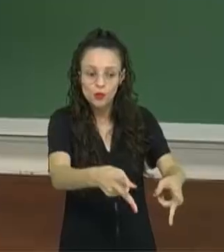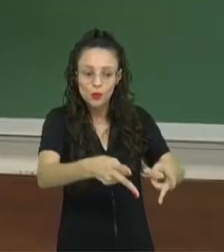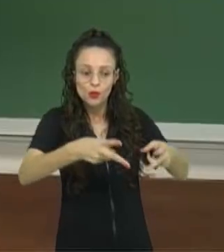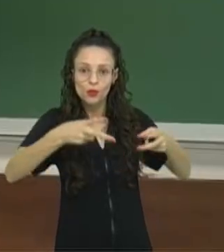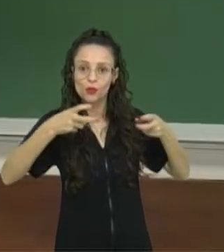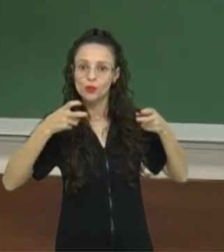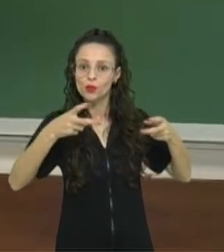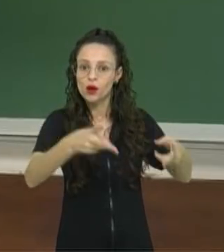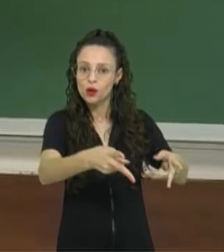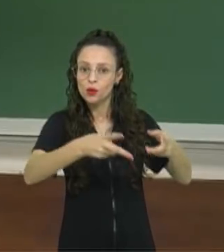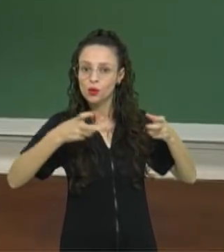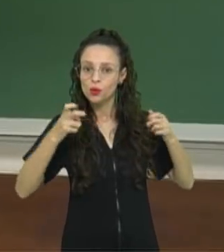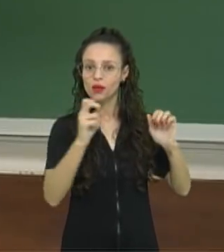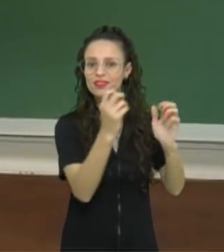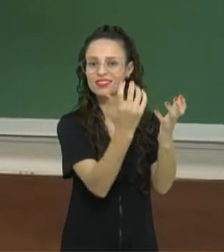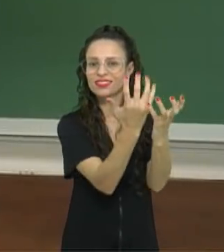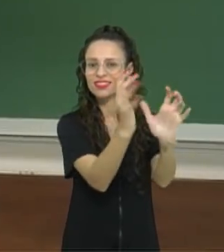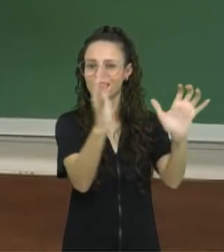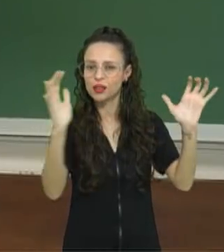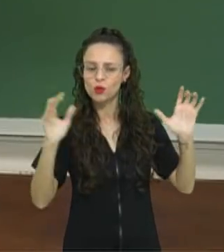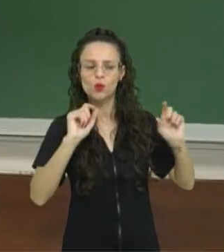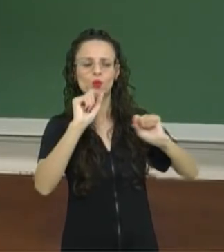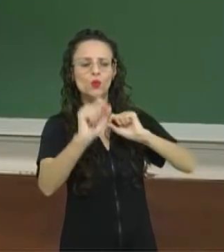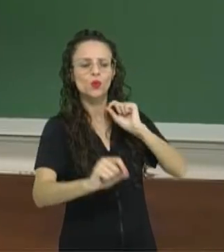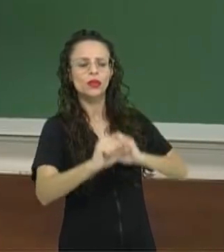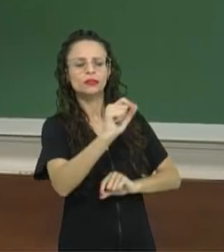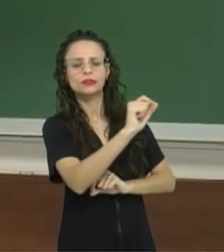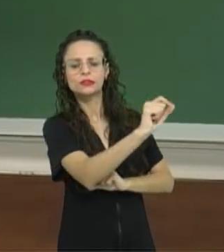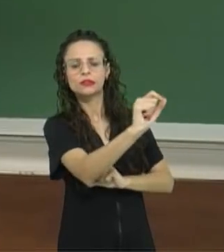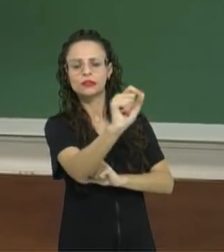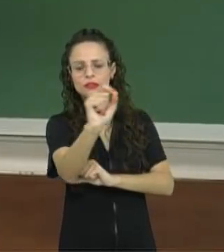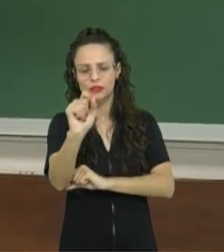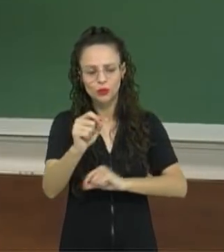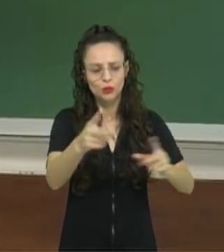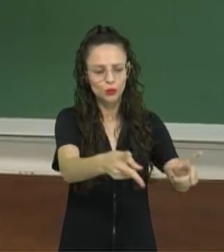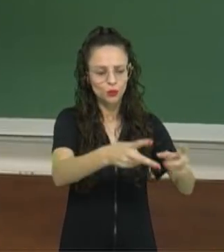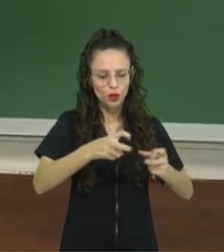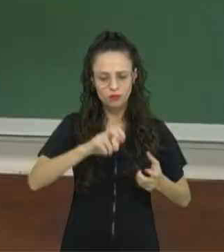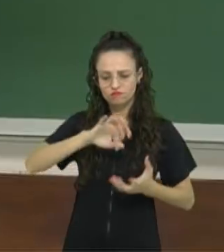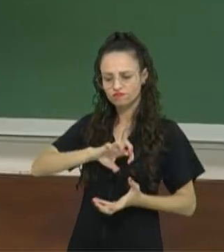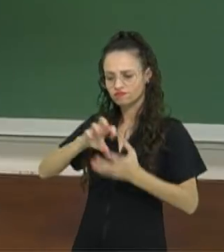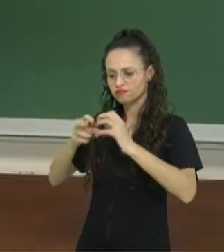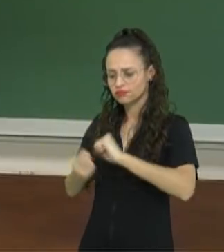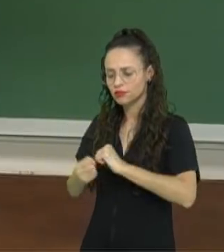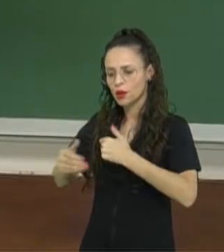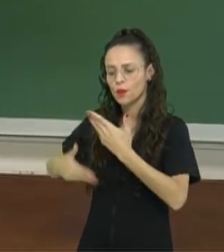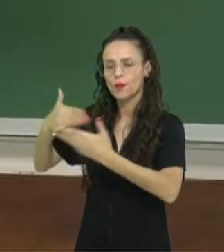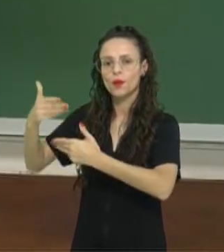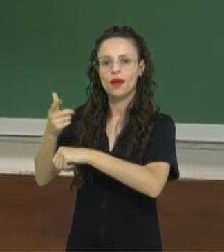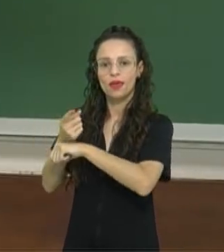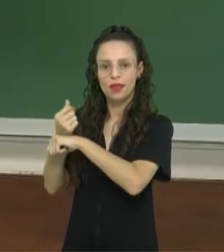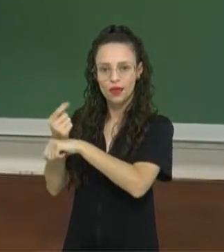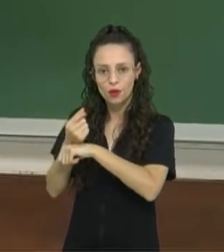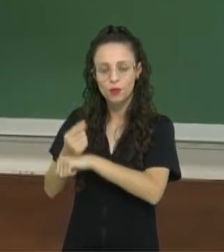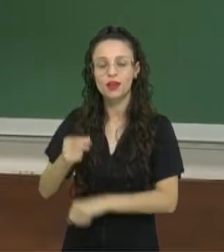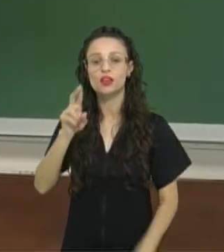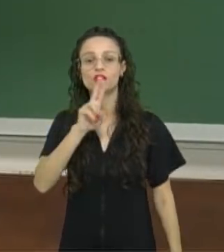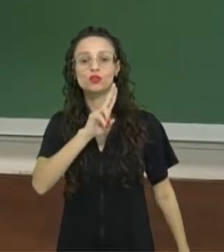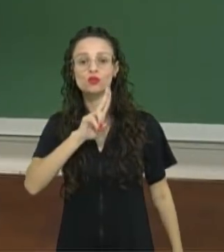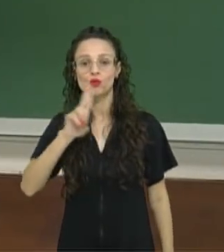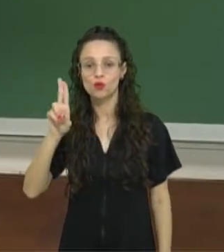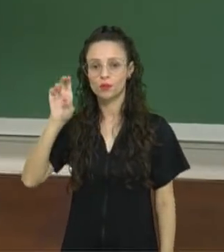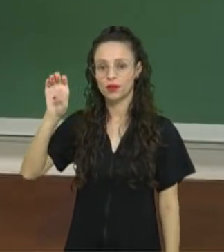da natureza elementos para o desenvolvimento econômico das sociedades é